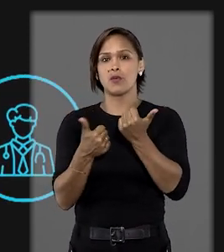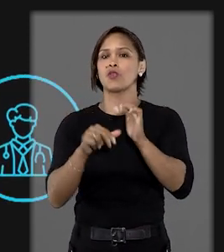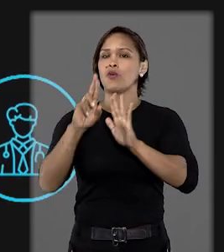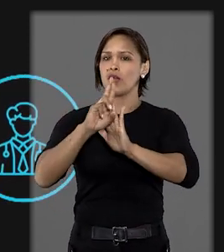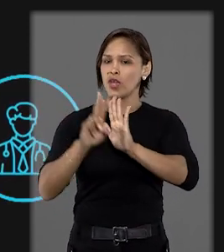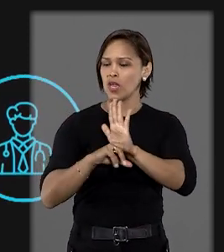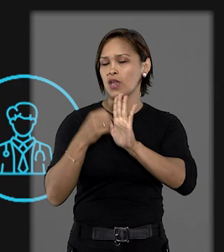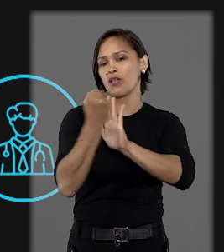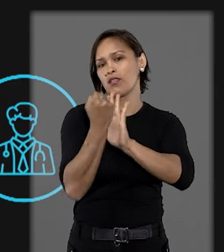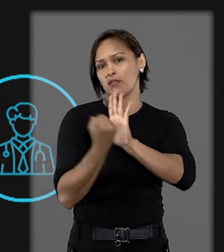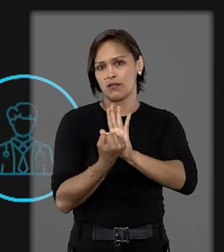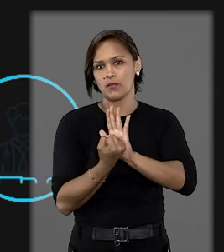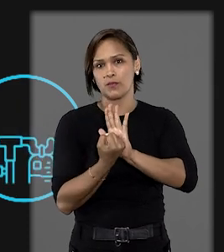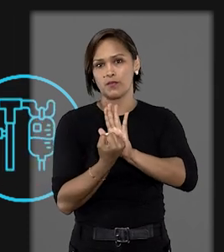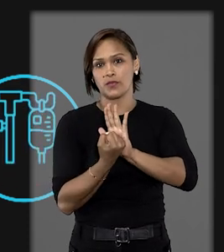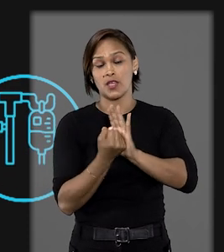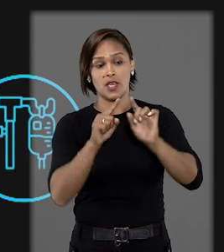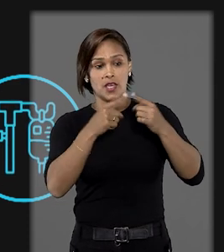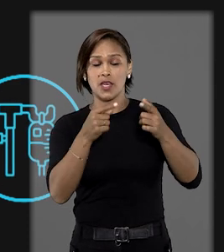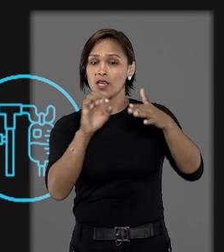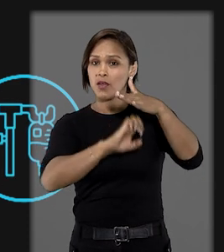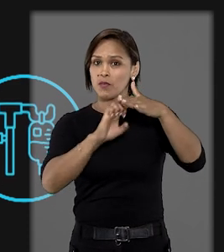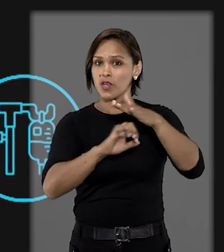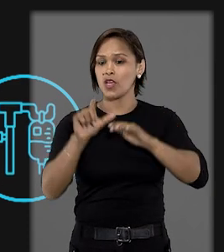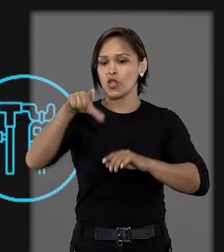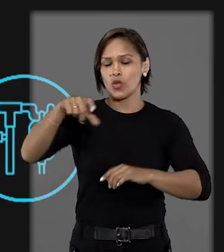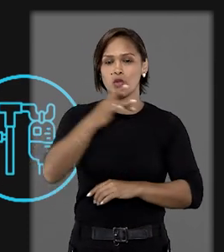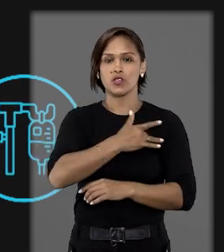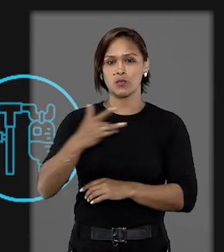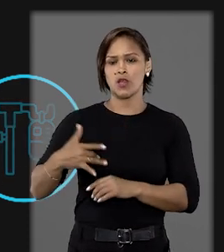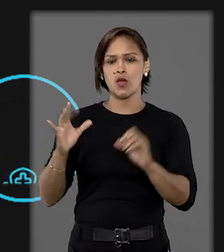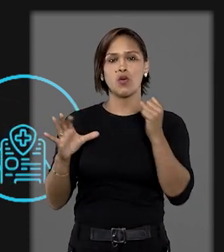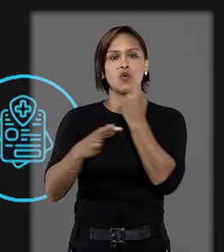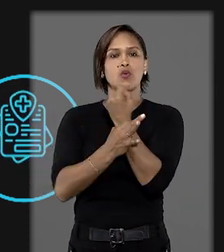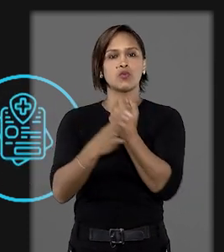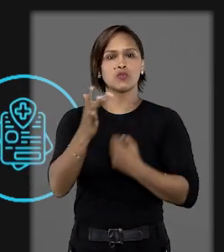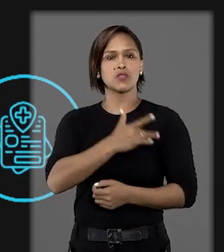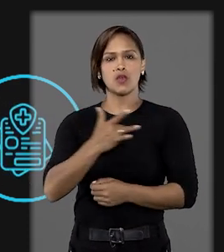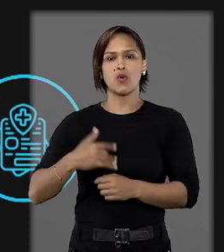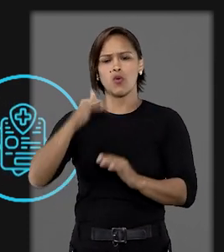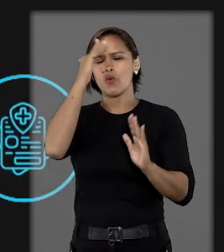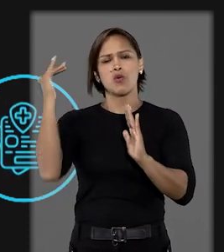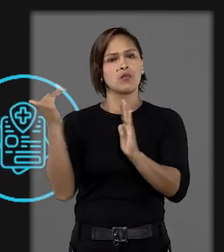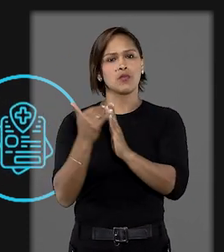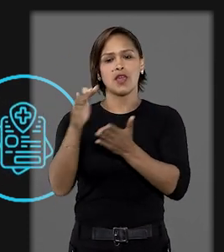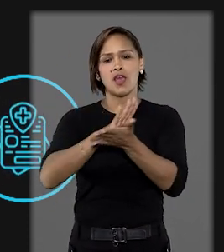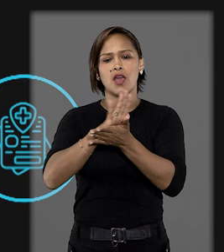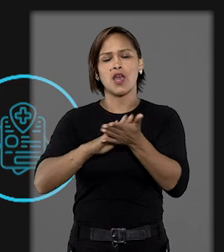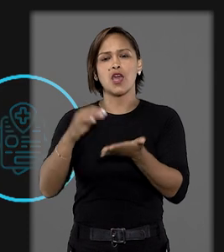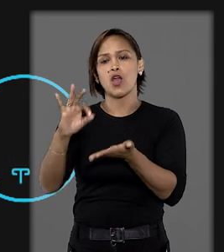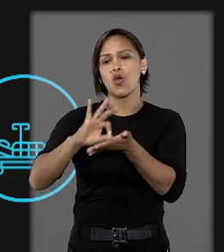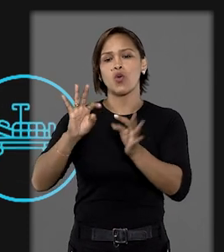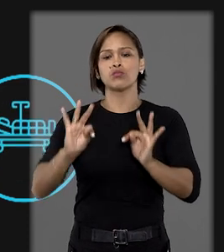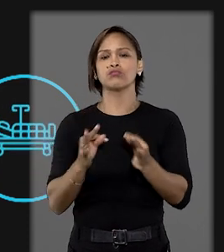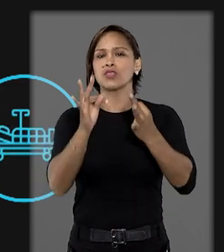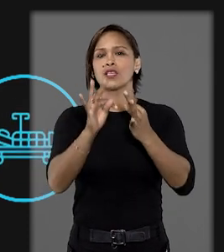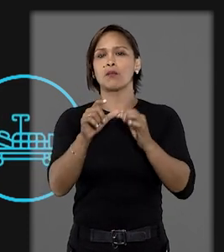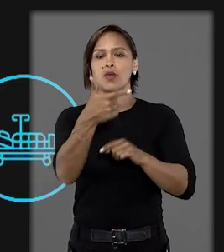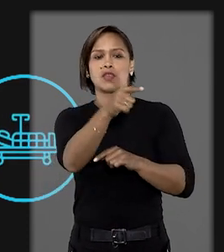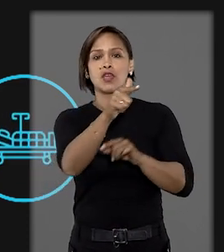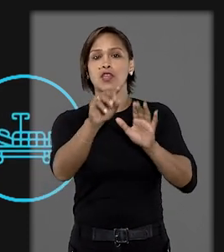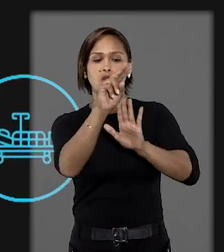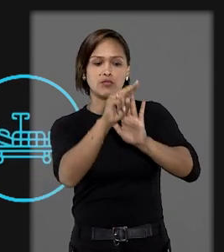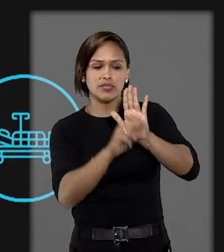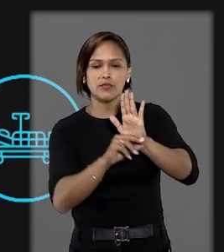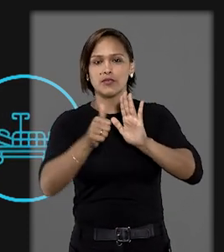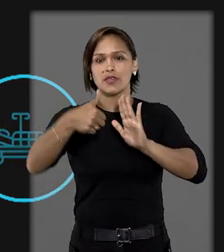em regra, taxativo. Que a operadora de plano ou seguro de saúde não é obrigada a arcar com tratamento não constante do